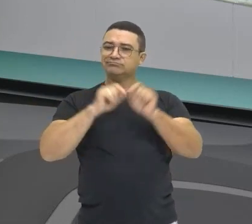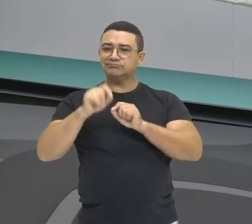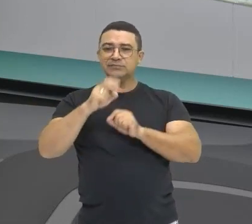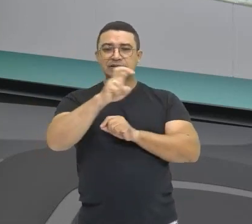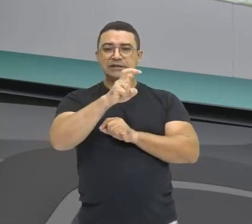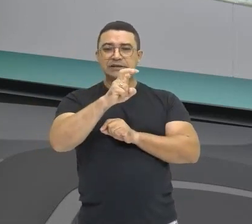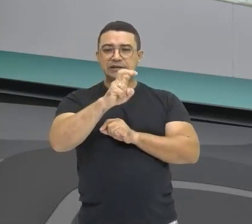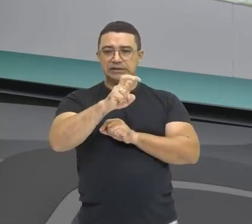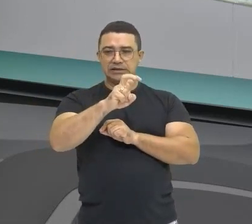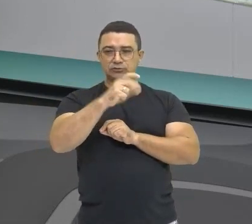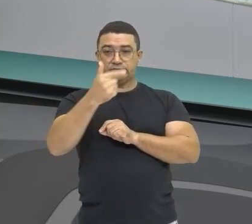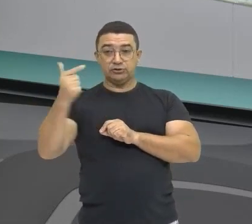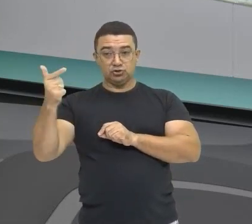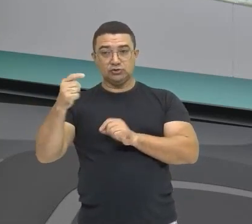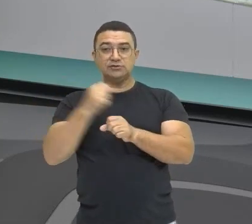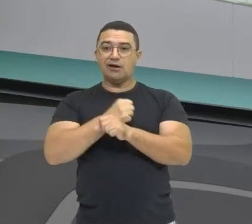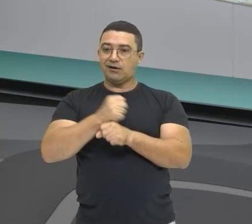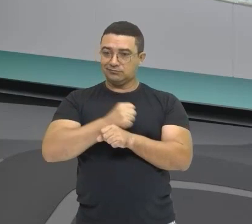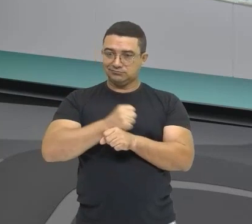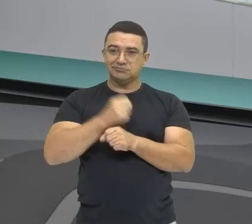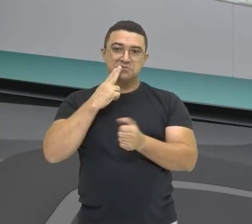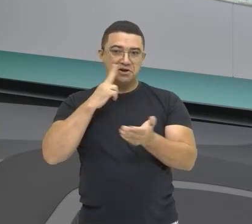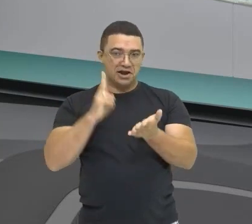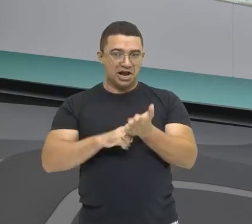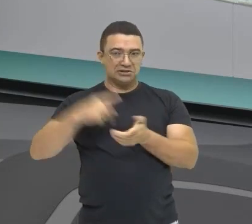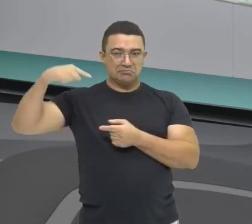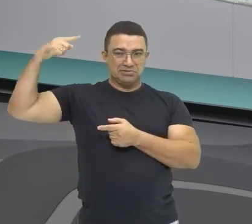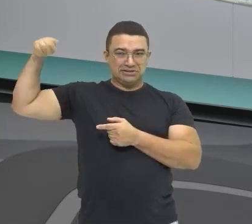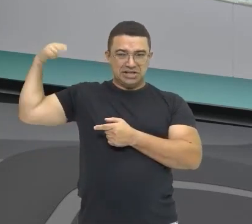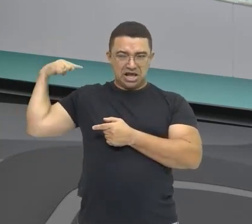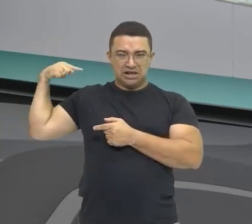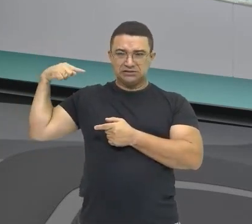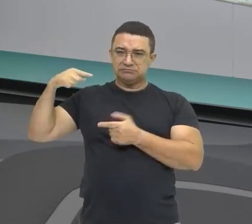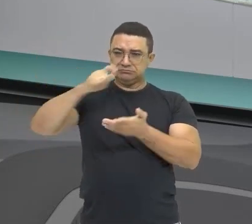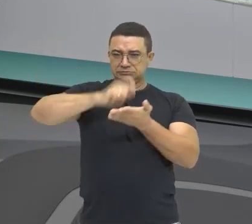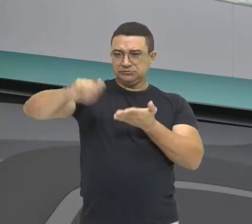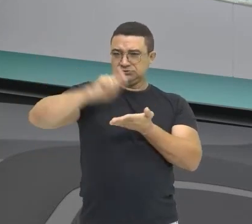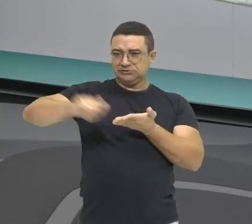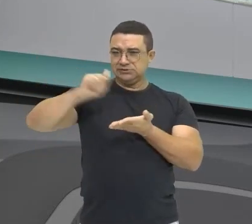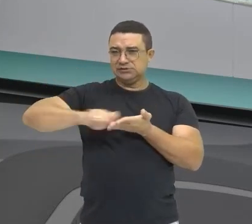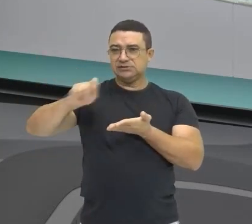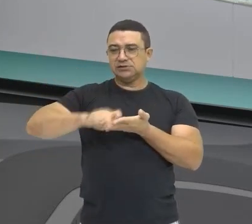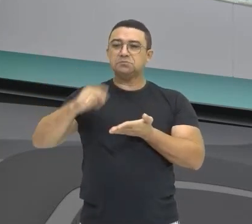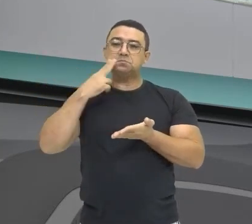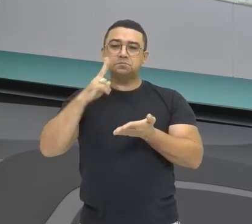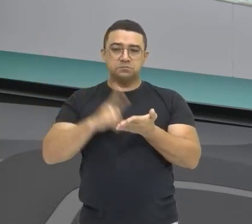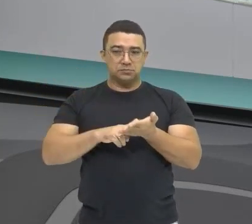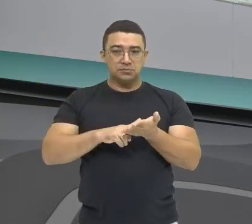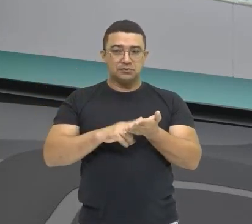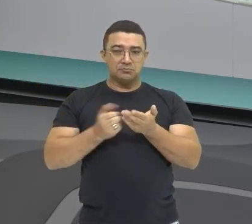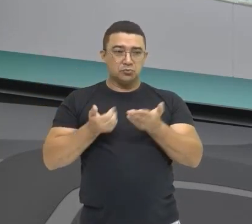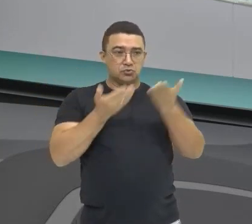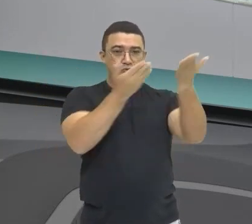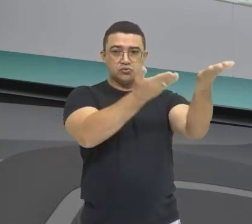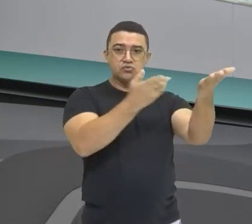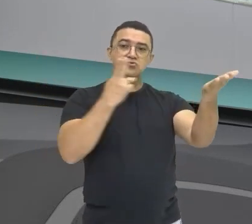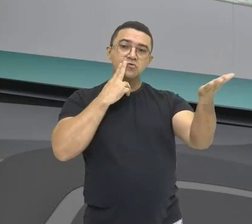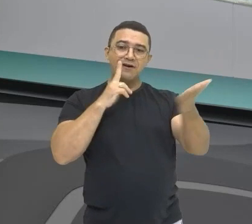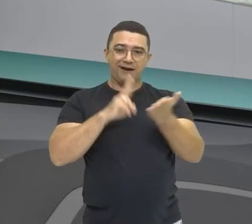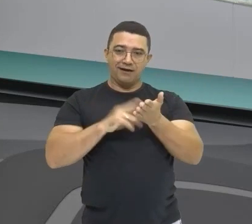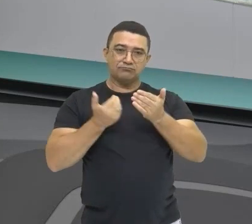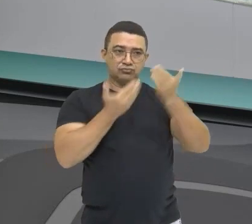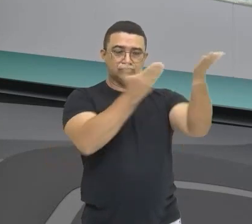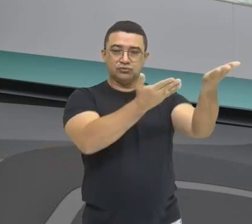522 anos, é isso? Isso mesmo. Então, esta carta foi escrita a Dom Manuel I, o